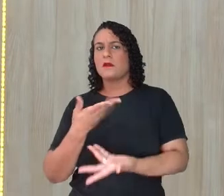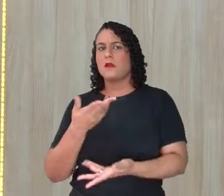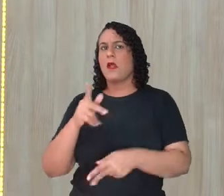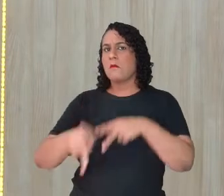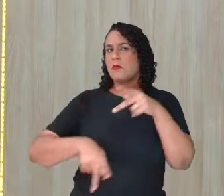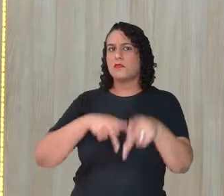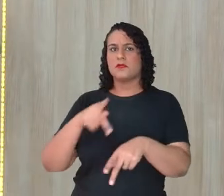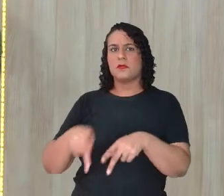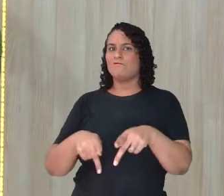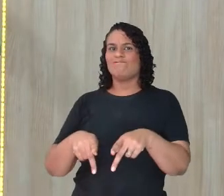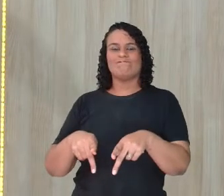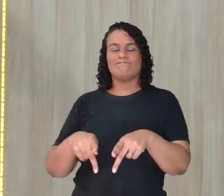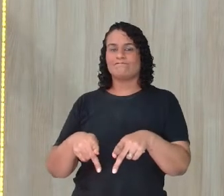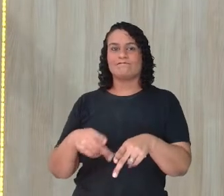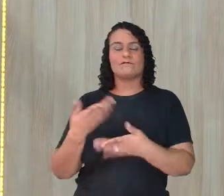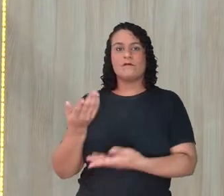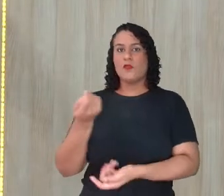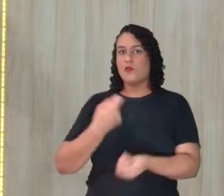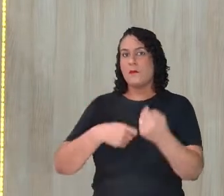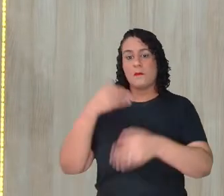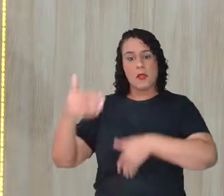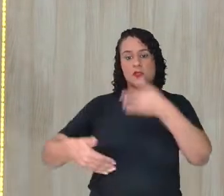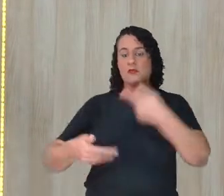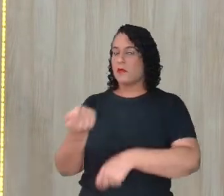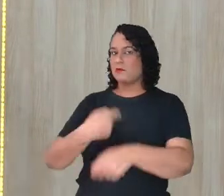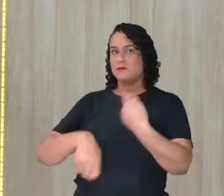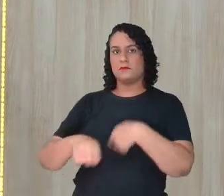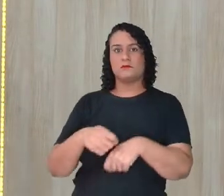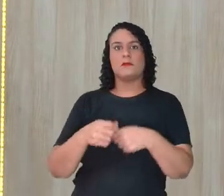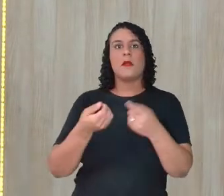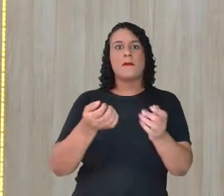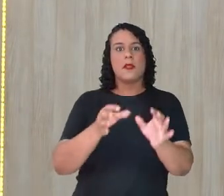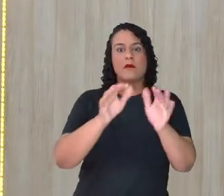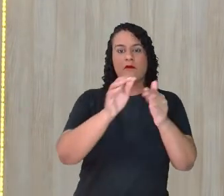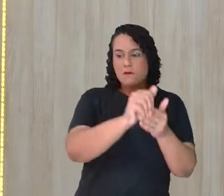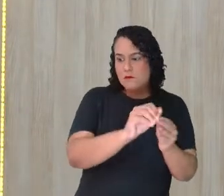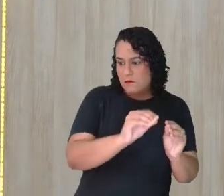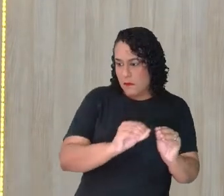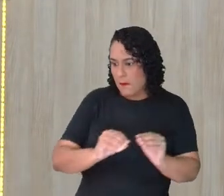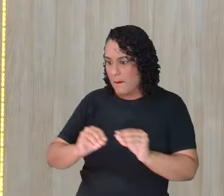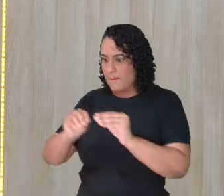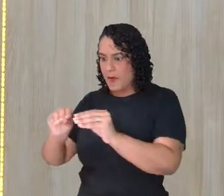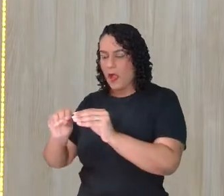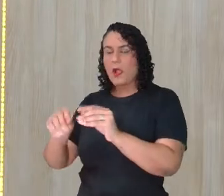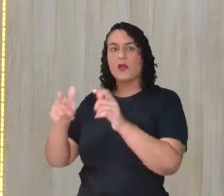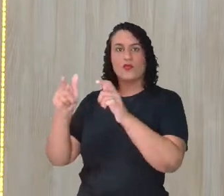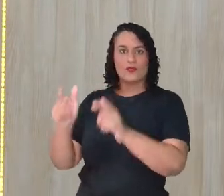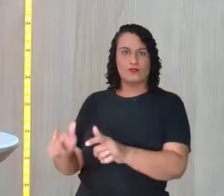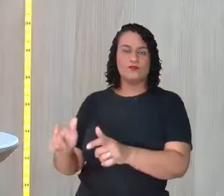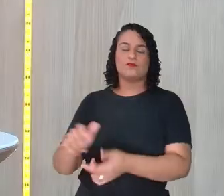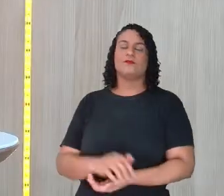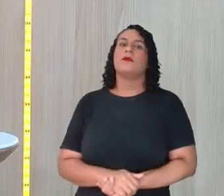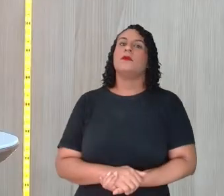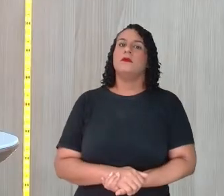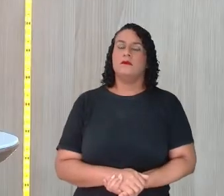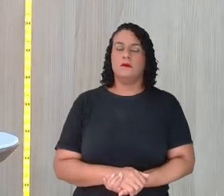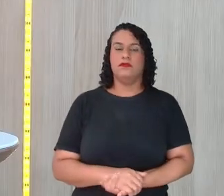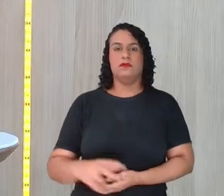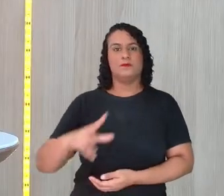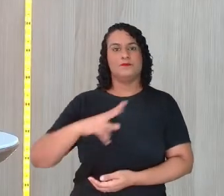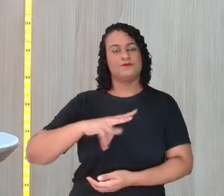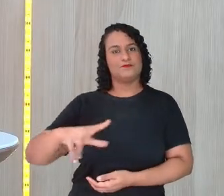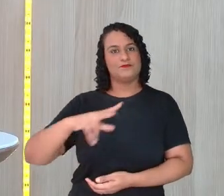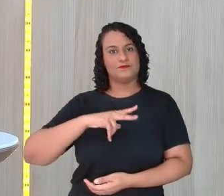na economia e deslocar para aqueles territórios, dando uma ocupação àquele pessoal. Um Okay? destaque geográfico é que Portugal,